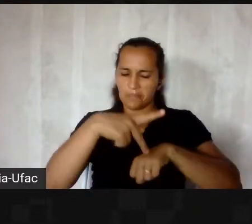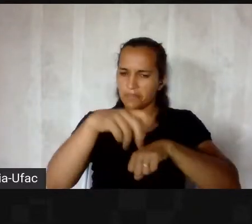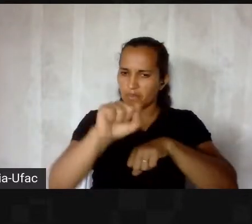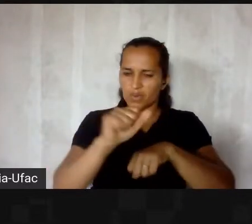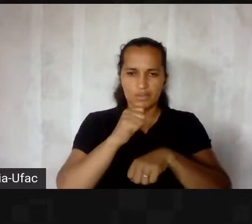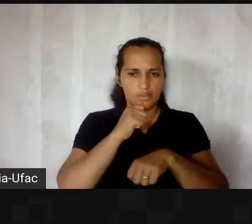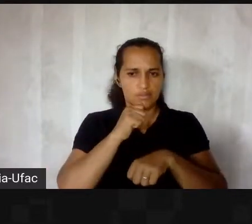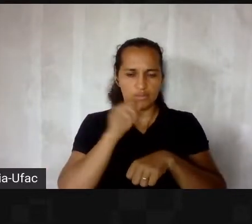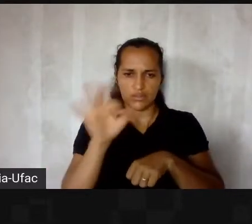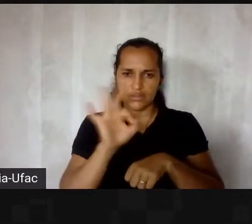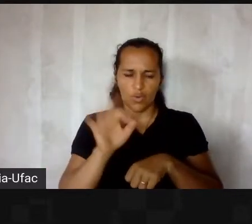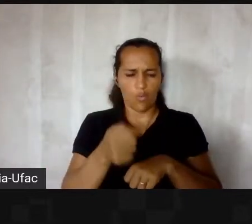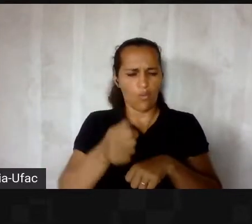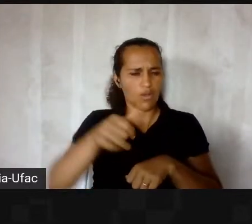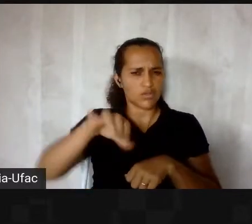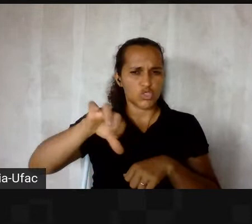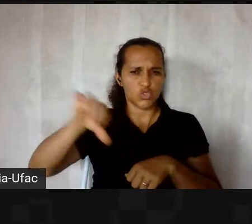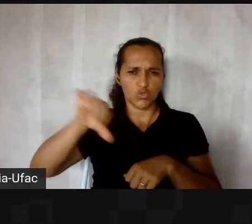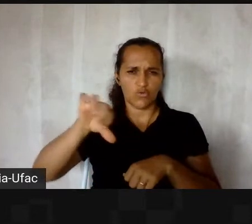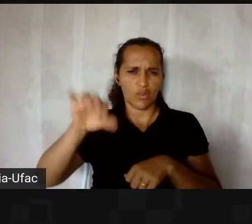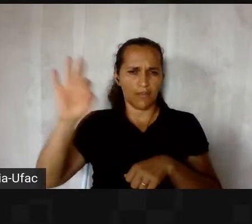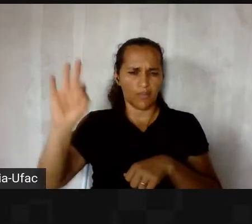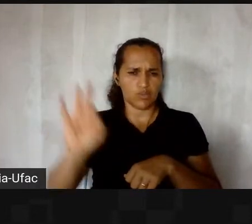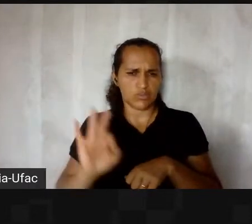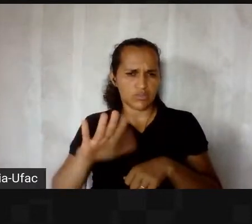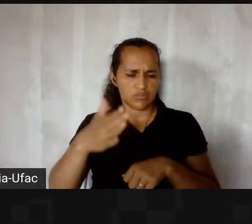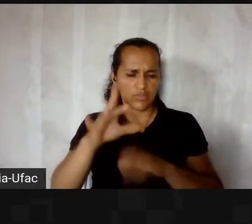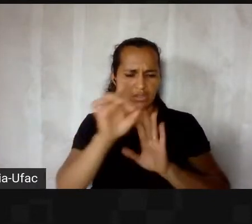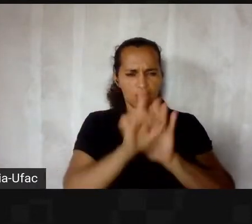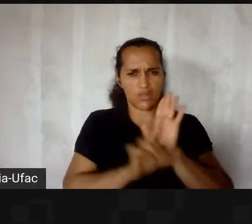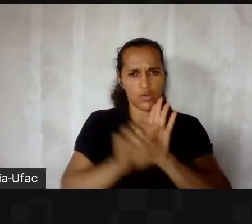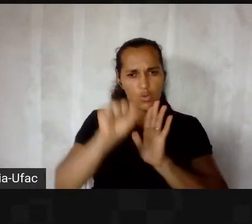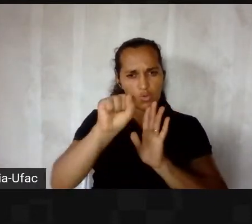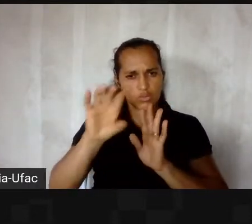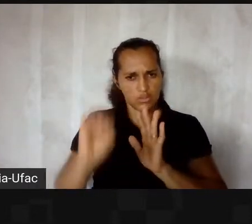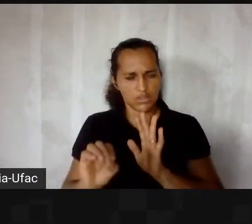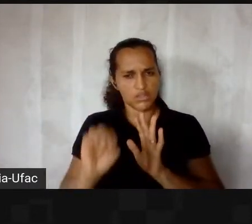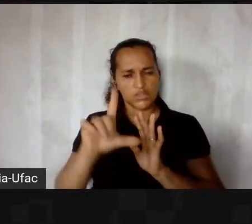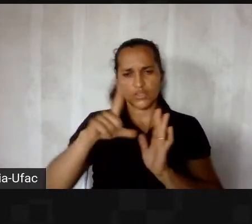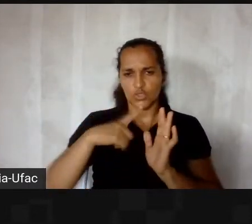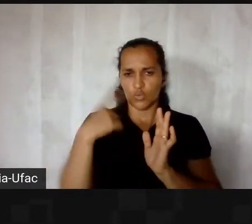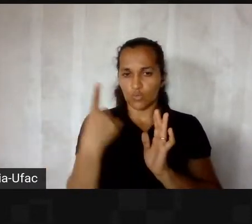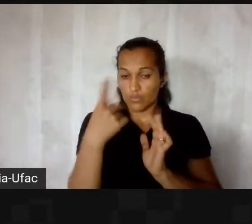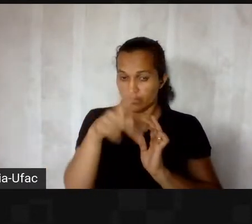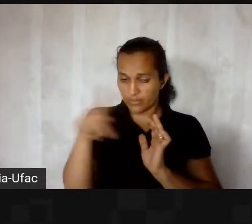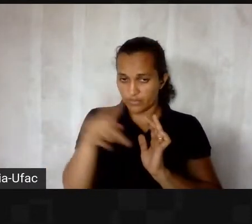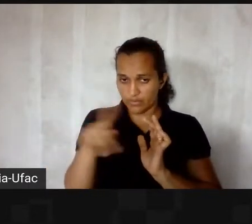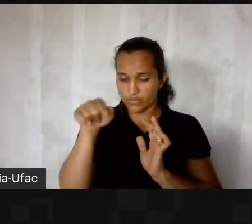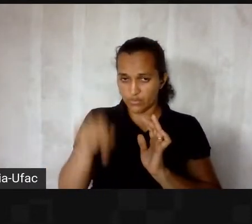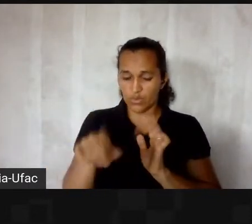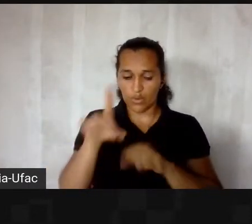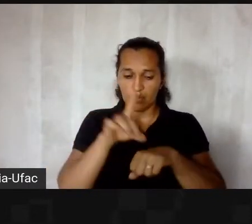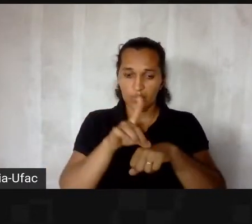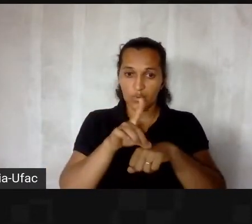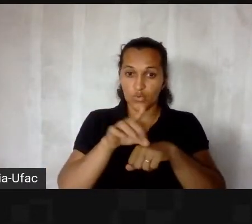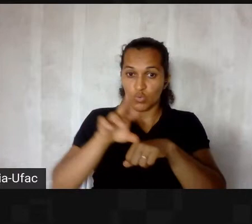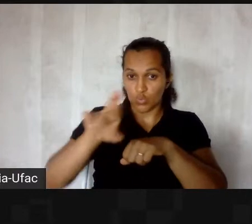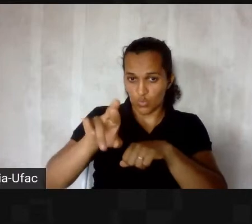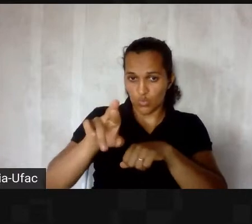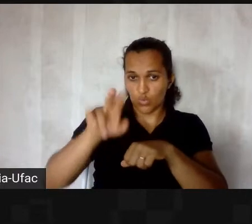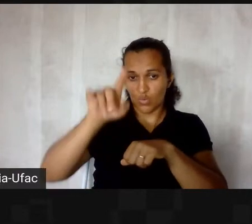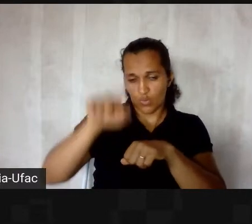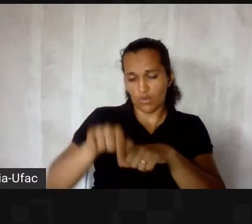99%. Se eu não me engano, na década de 80, tinha apenas uma professora, doutora, que era uma freira.